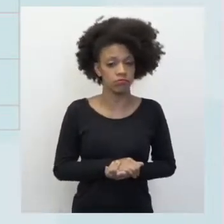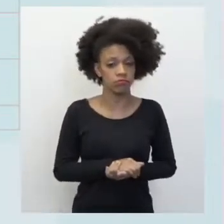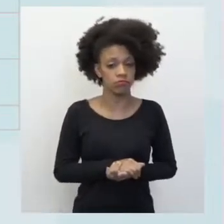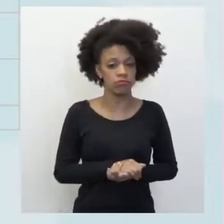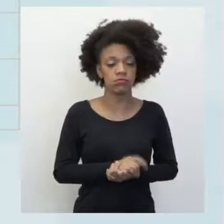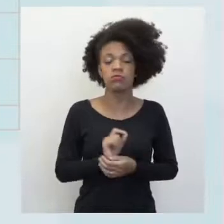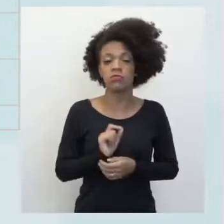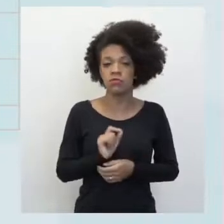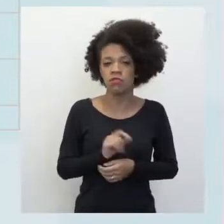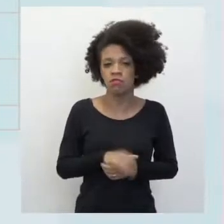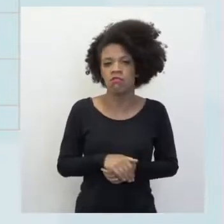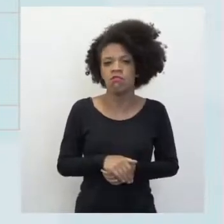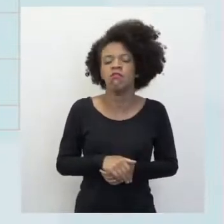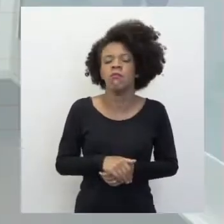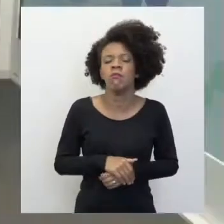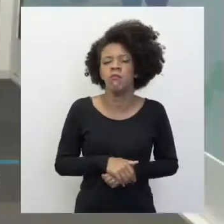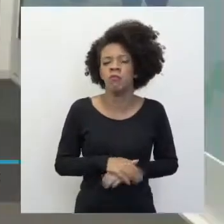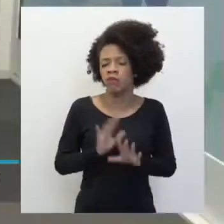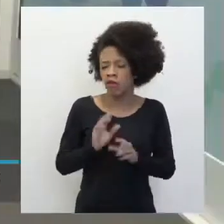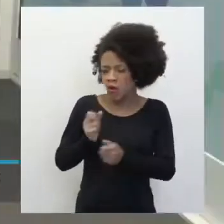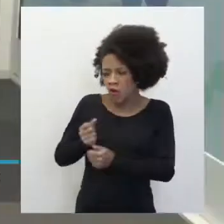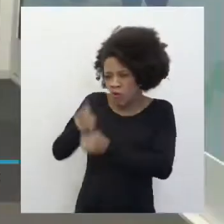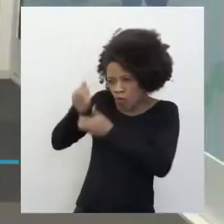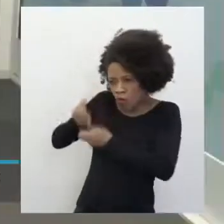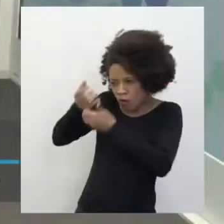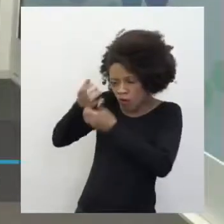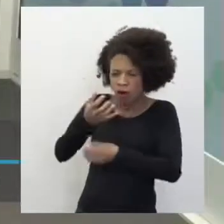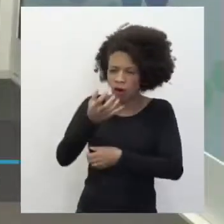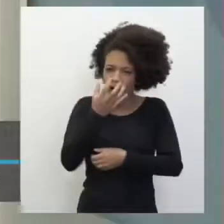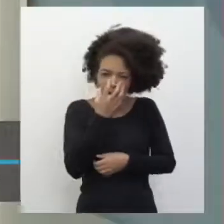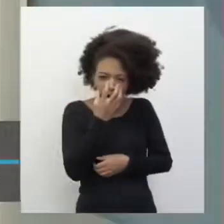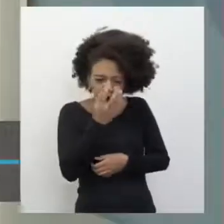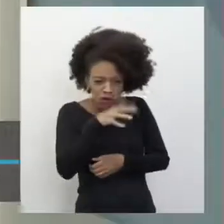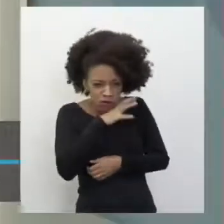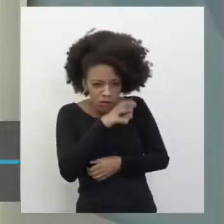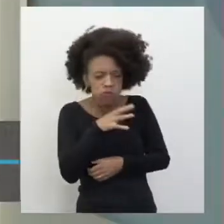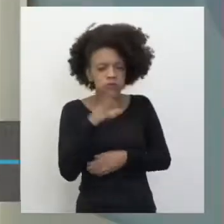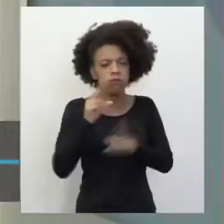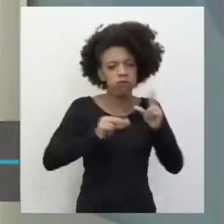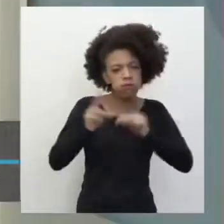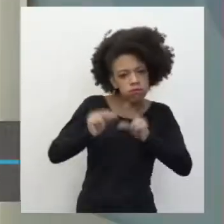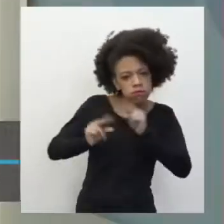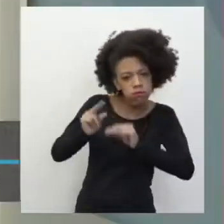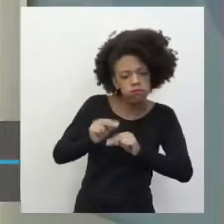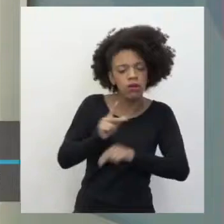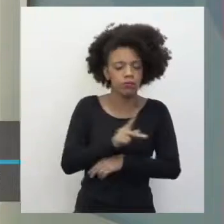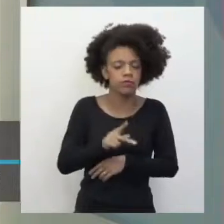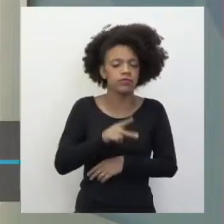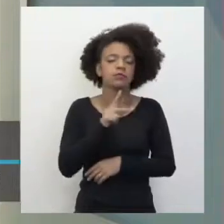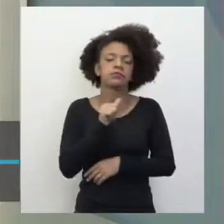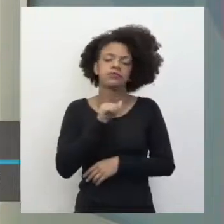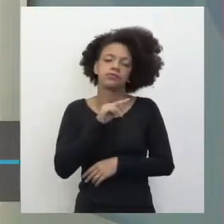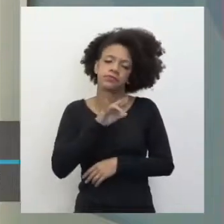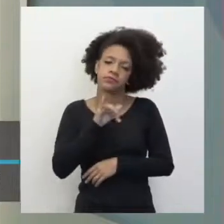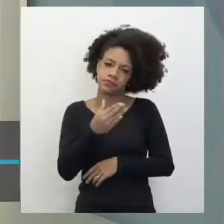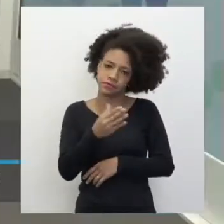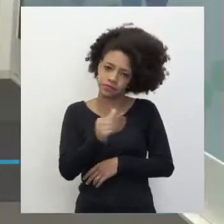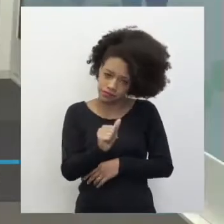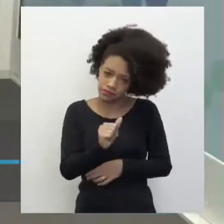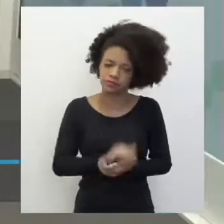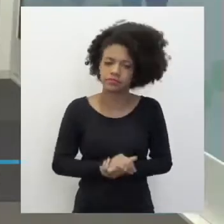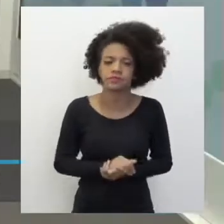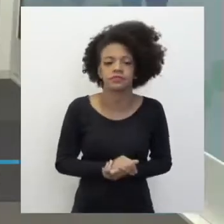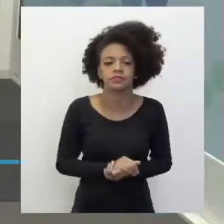Quem é o primeiro? A mulher deixou... Peraí. Os animais falam, a Pro Patrícia. O que mais?